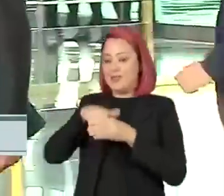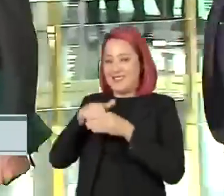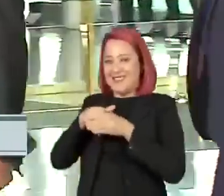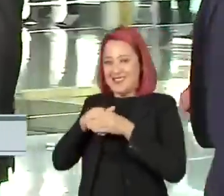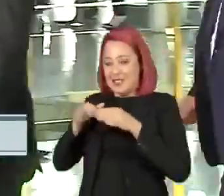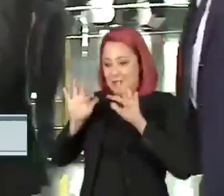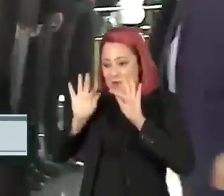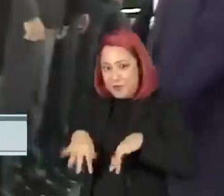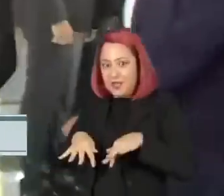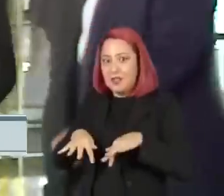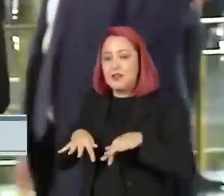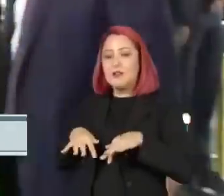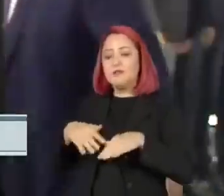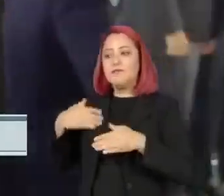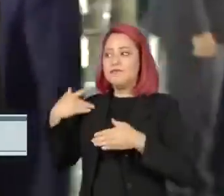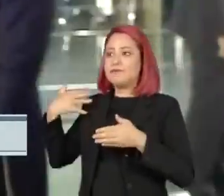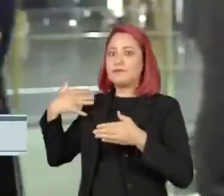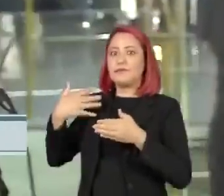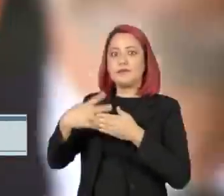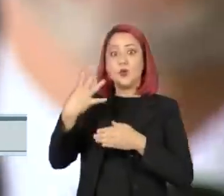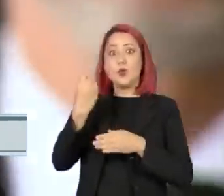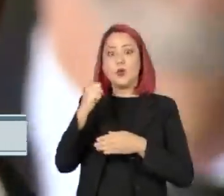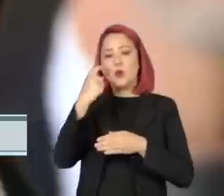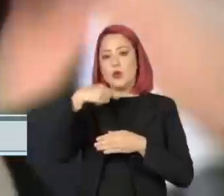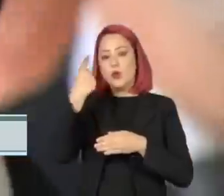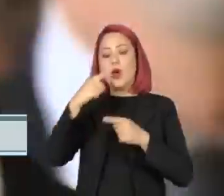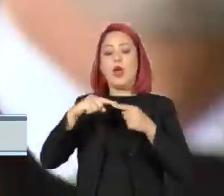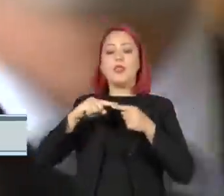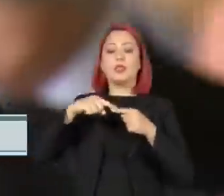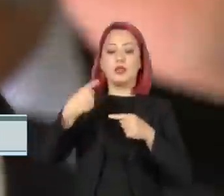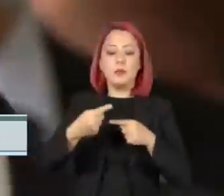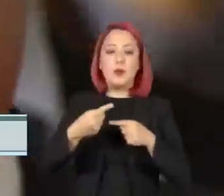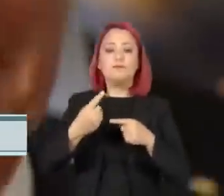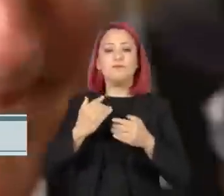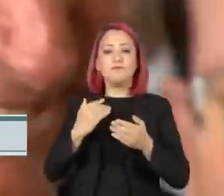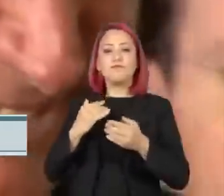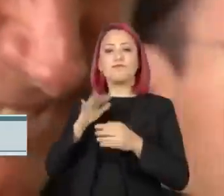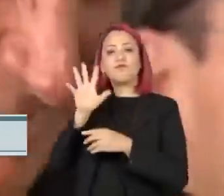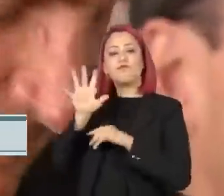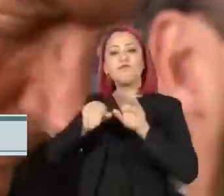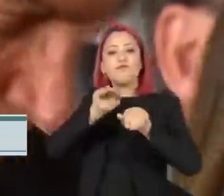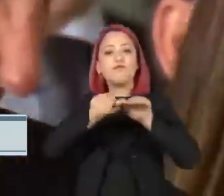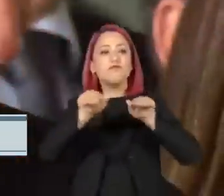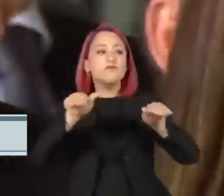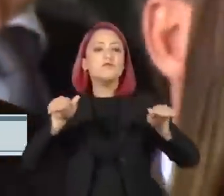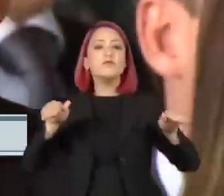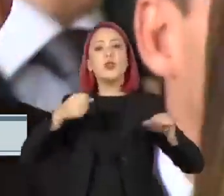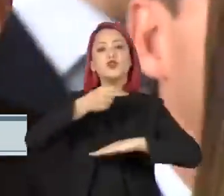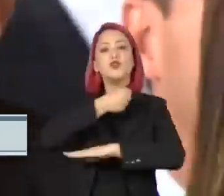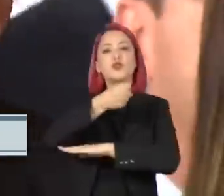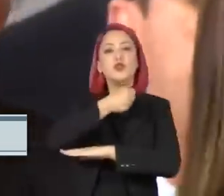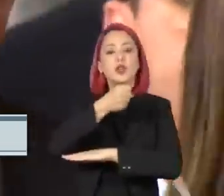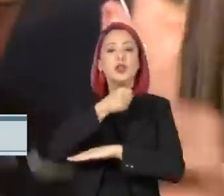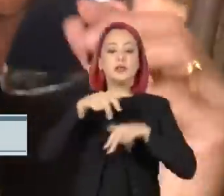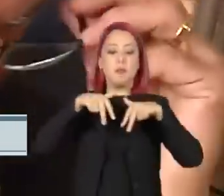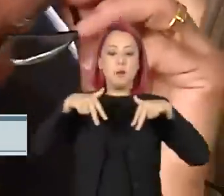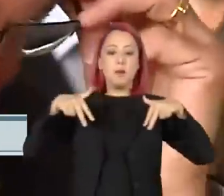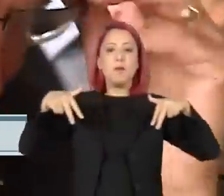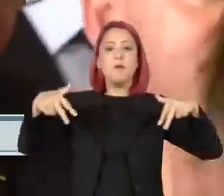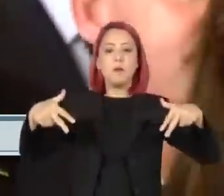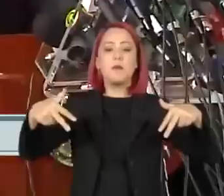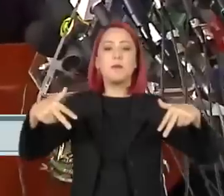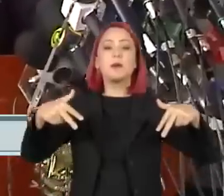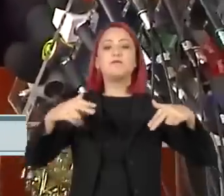das urnas. No início da tarde, a equipe de Jair Bolsonaro convocou os jornalistas para o hall que dá acesso ao Palácio